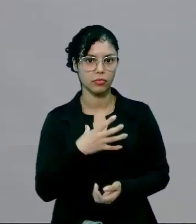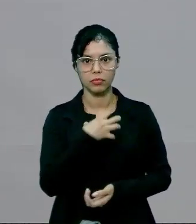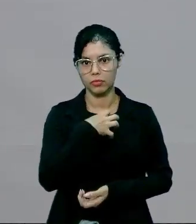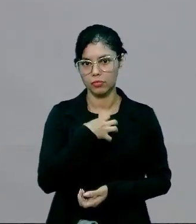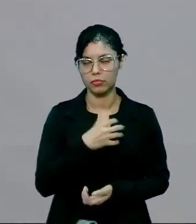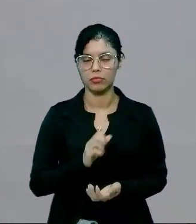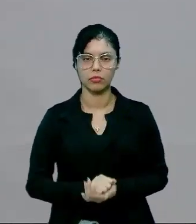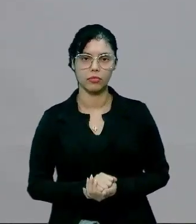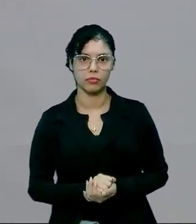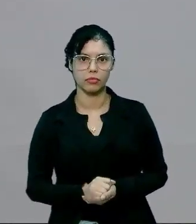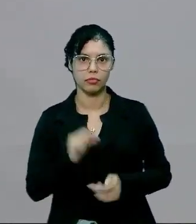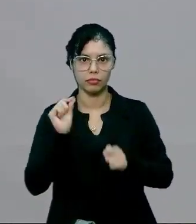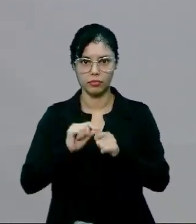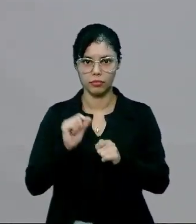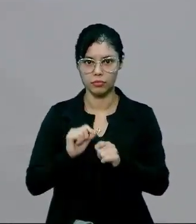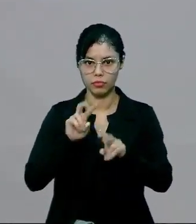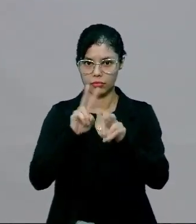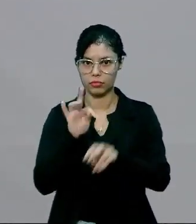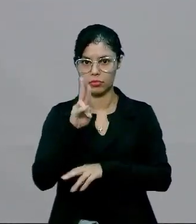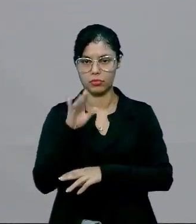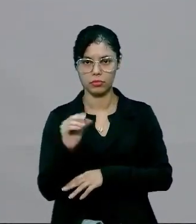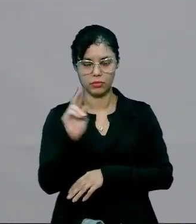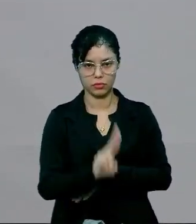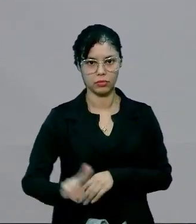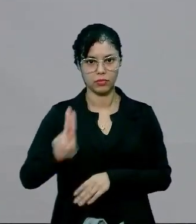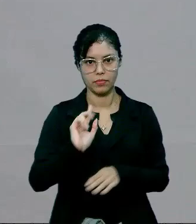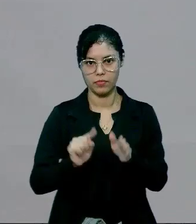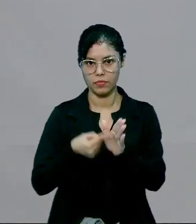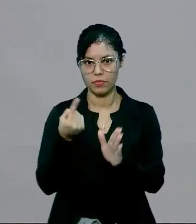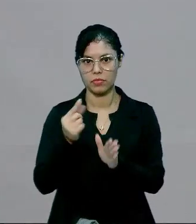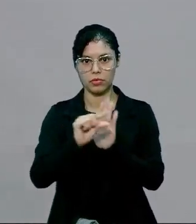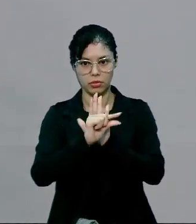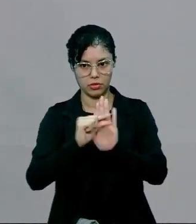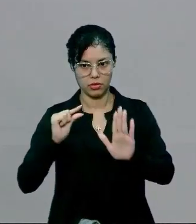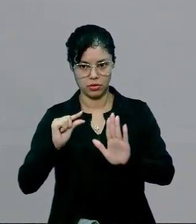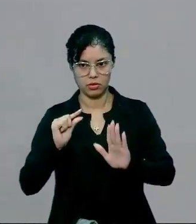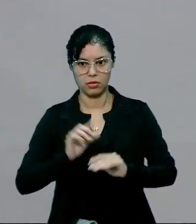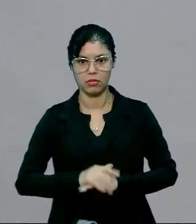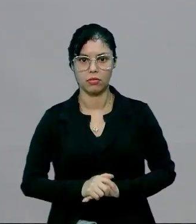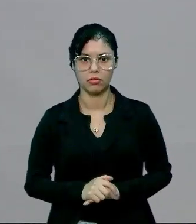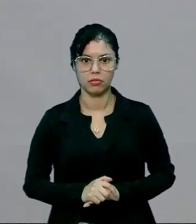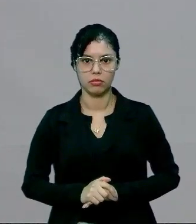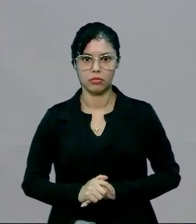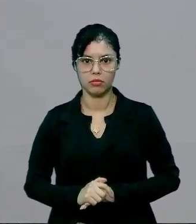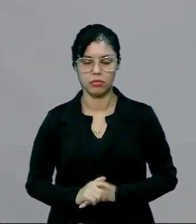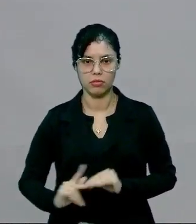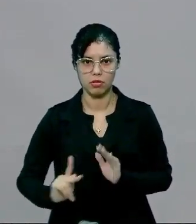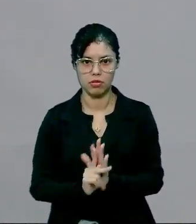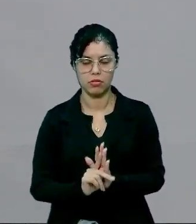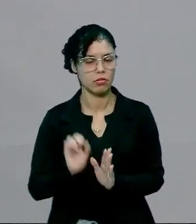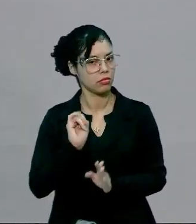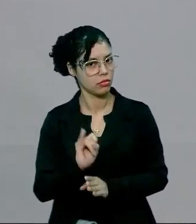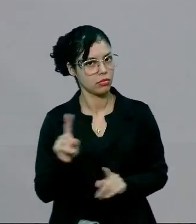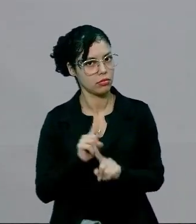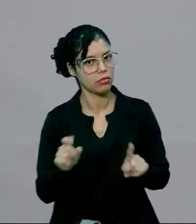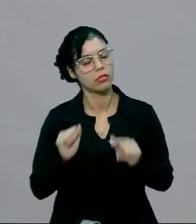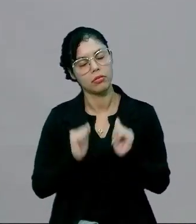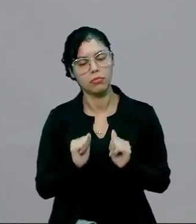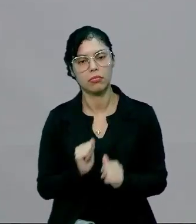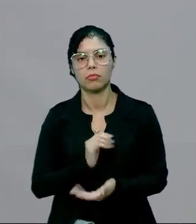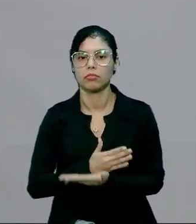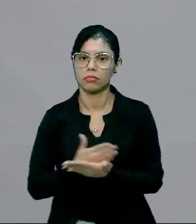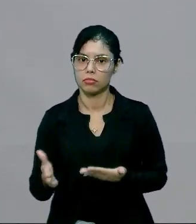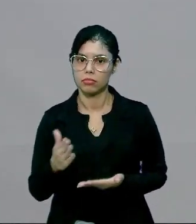sentir confortável em fazer o título, você vai utilizar a primeira linha lá da folha oficial. Se não, você pode